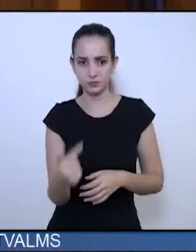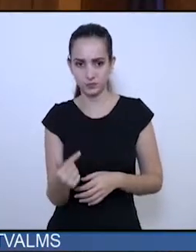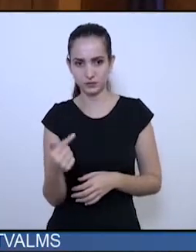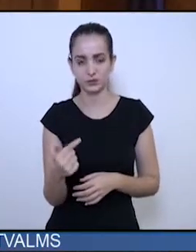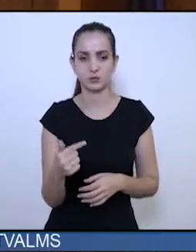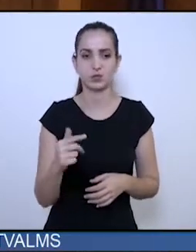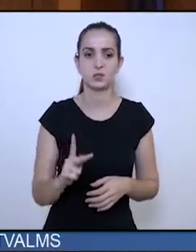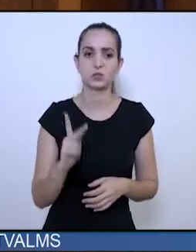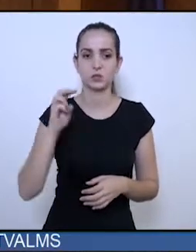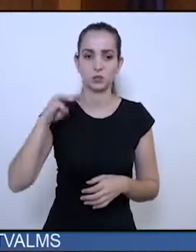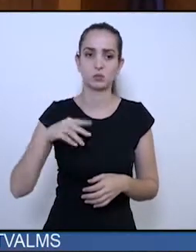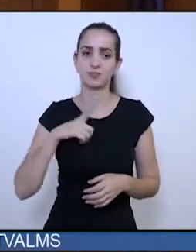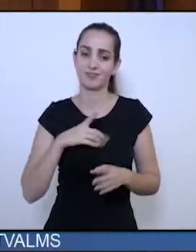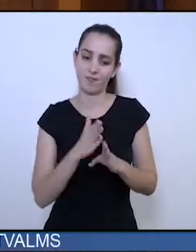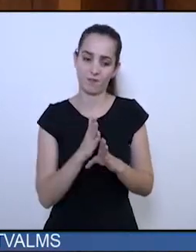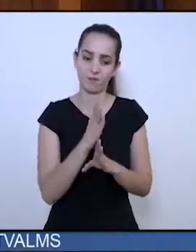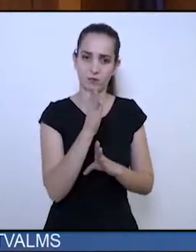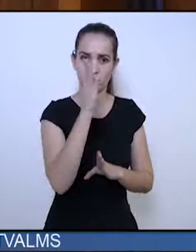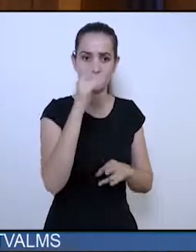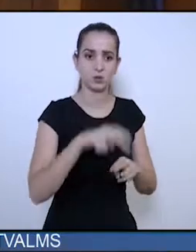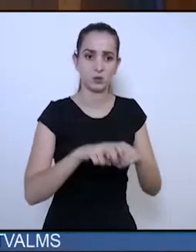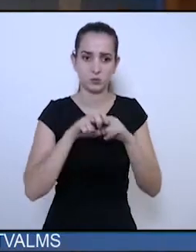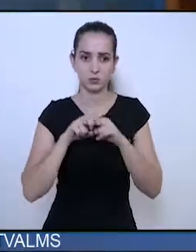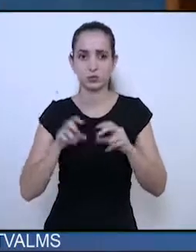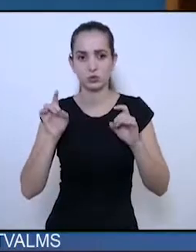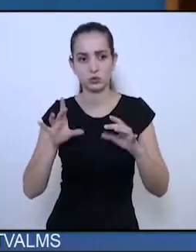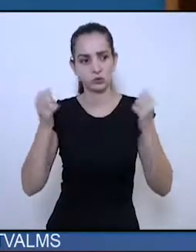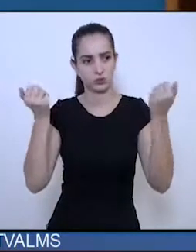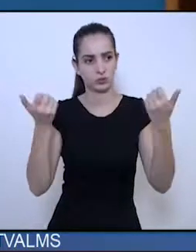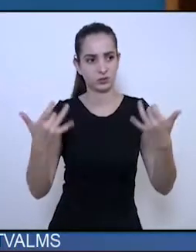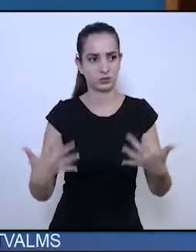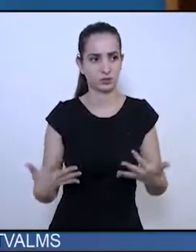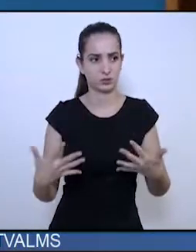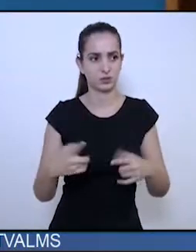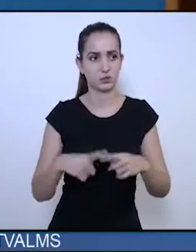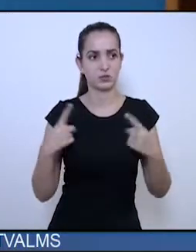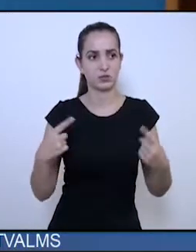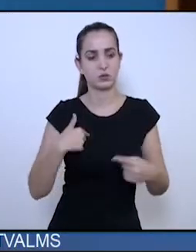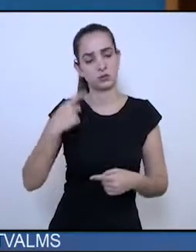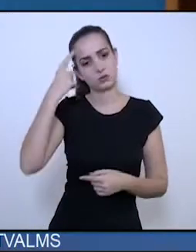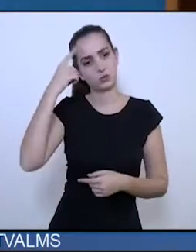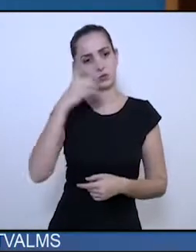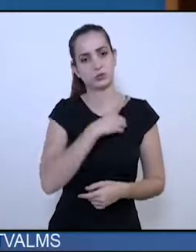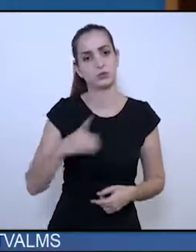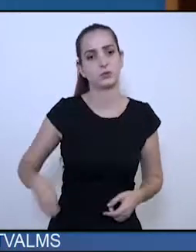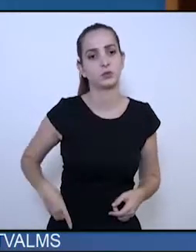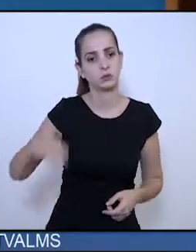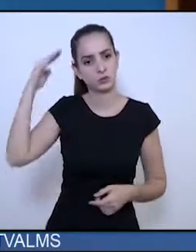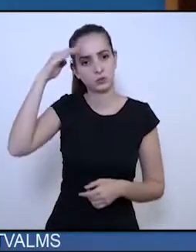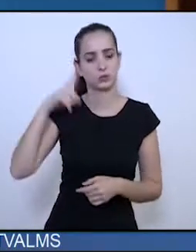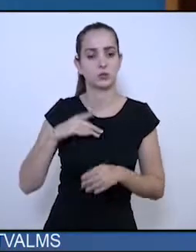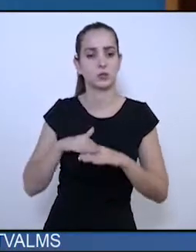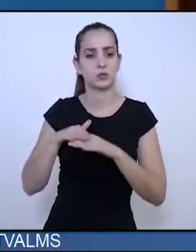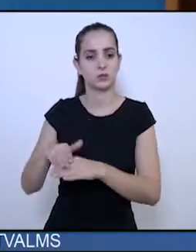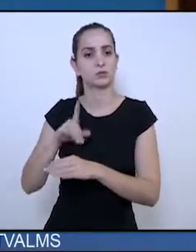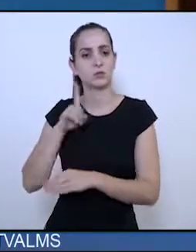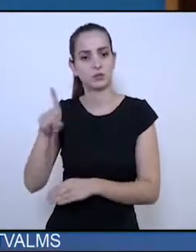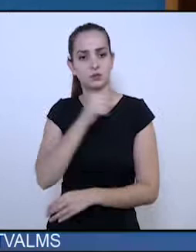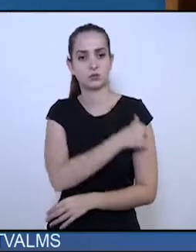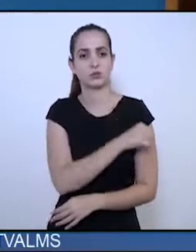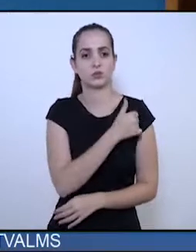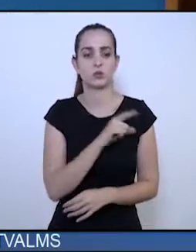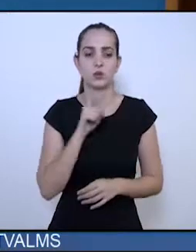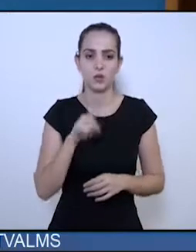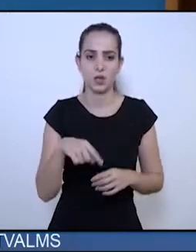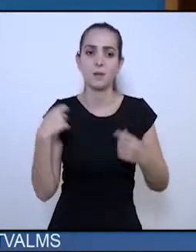nós temos de faixa de fronteira. Então, era só para fazer essas ponderações, mas penso, deputado Cabalmir, que a intervenção no Rio de Janeiro era